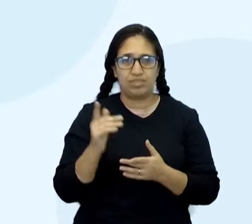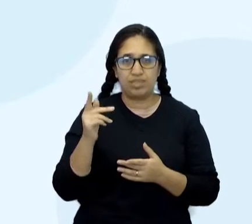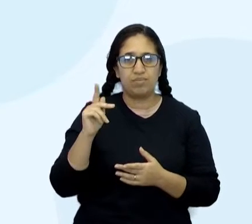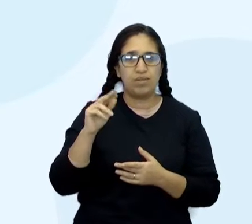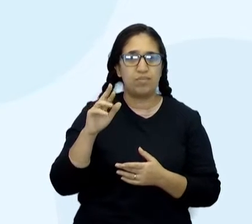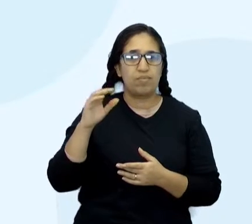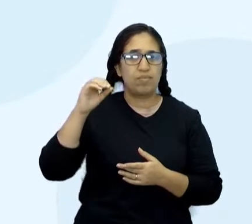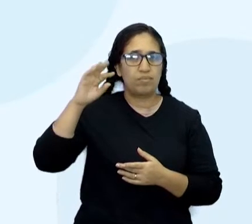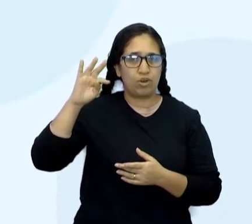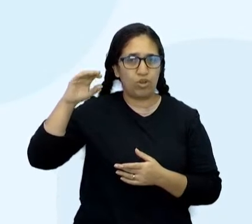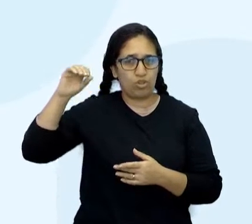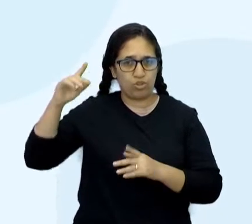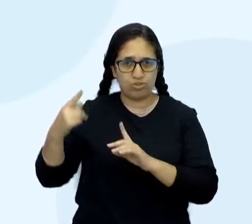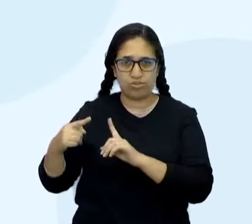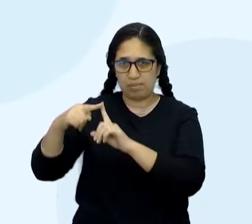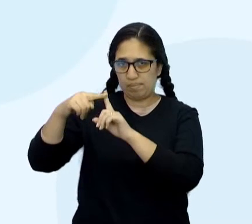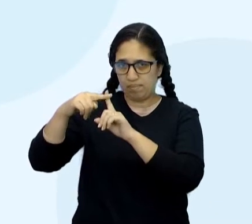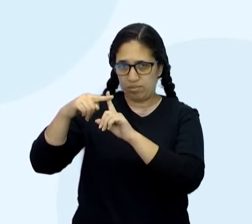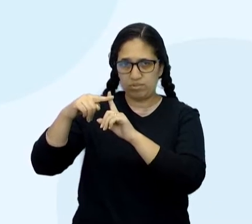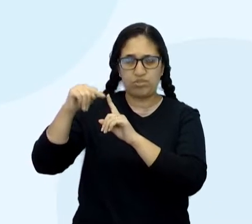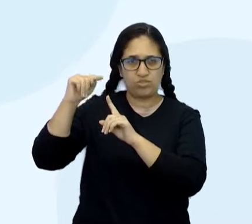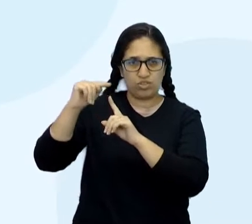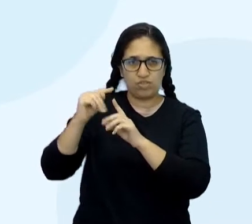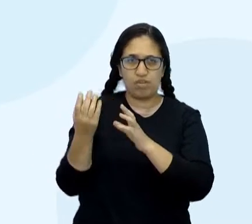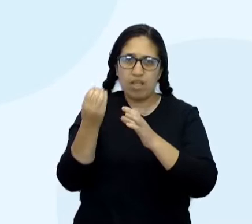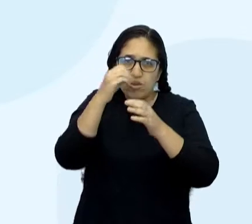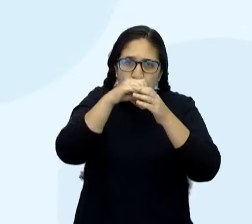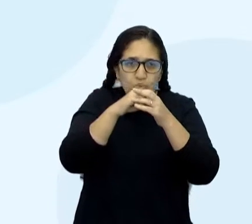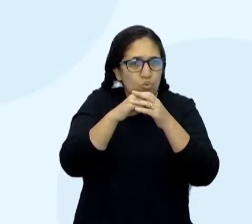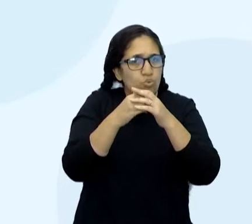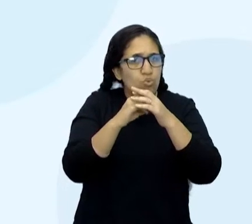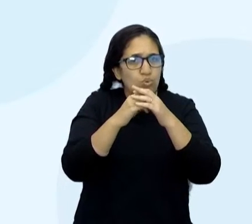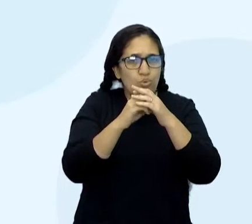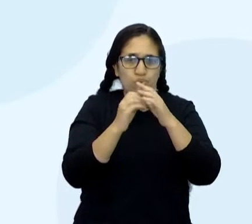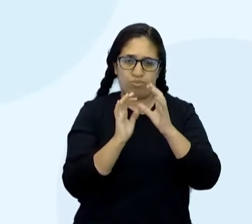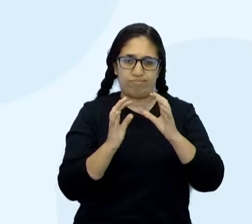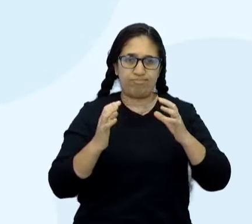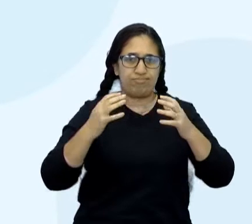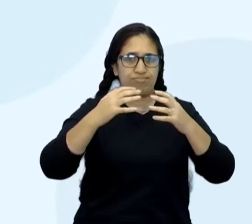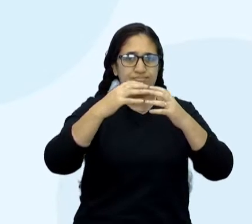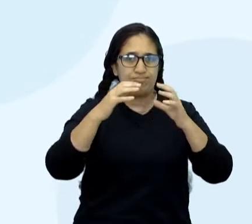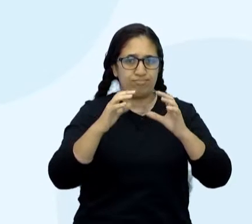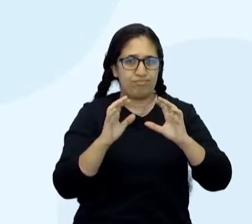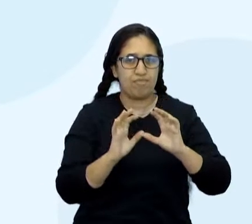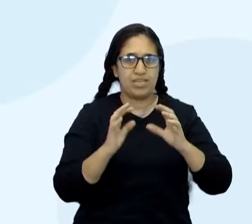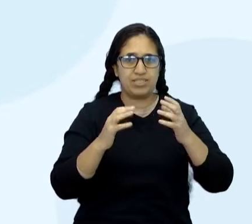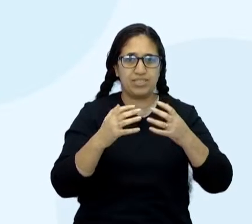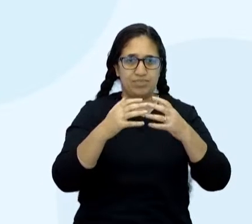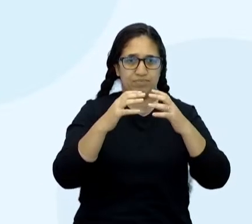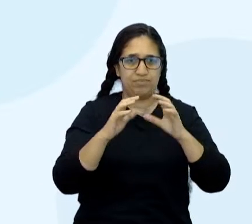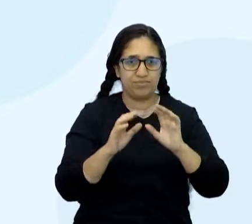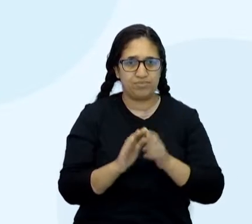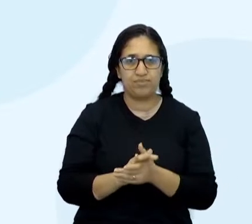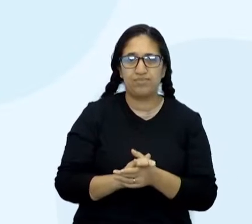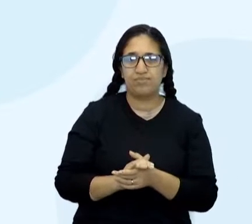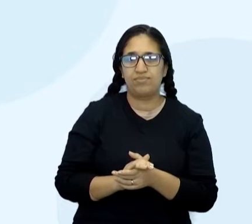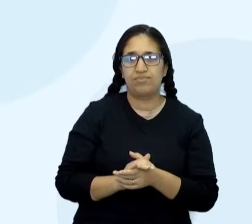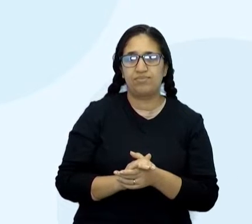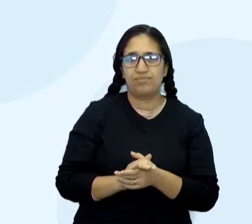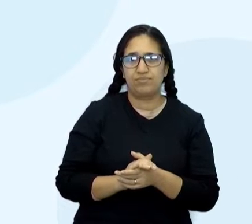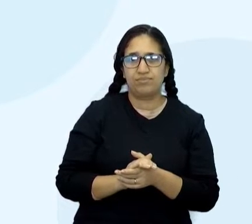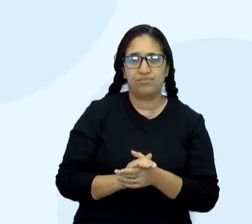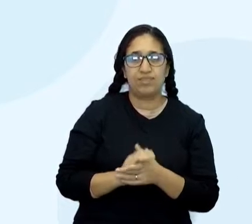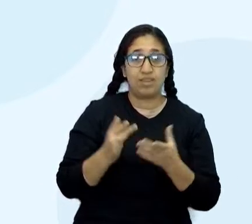prótons de cargas positivas. Os prótons ficam mais no núcleo, enquanto que os elétrons ficam mais para fora, né? E por